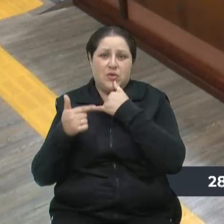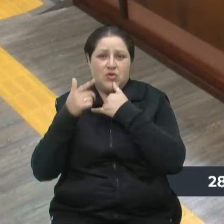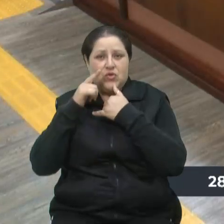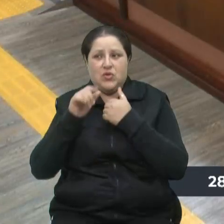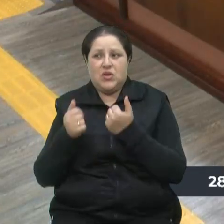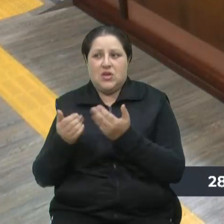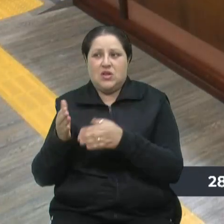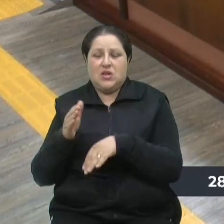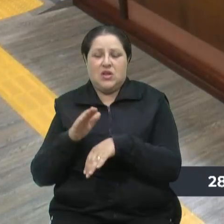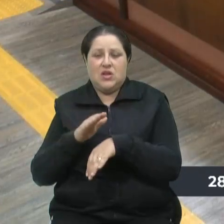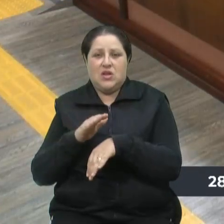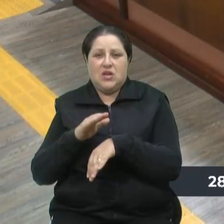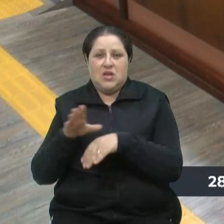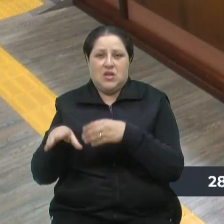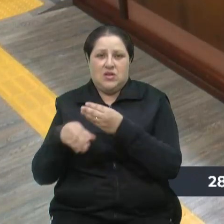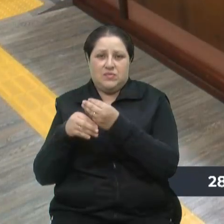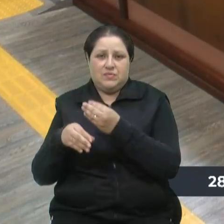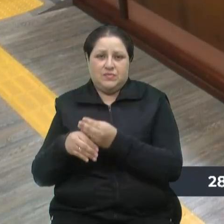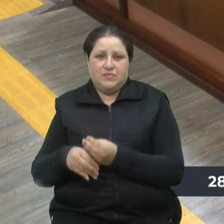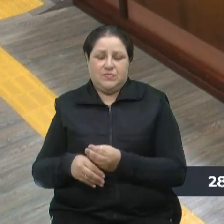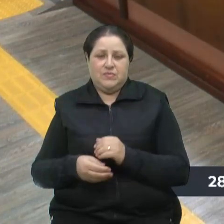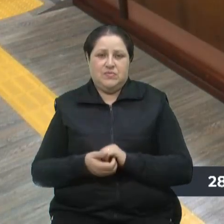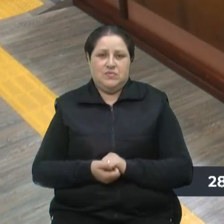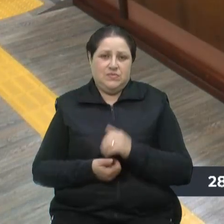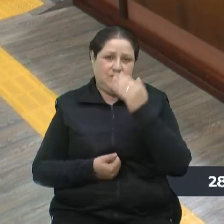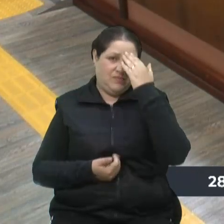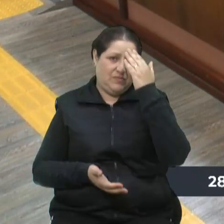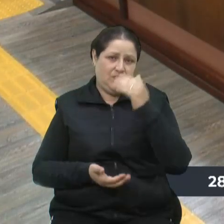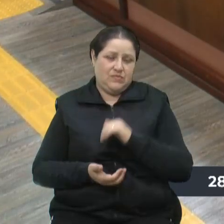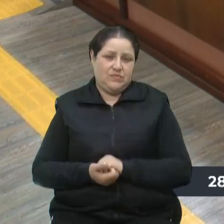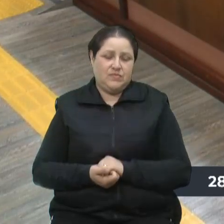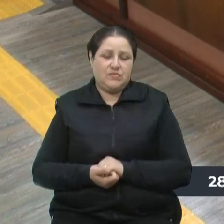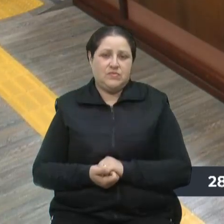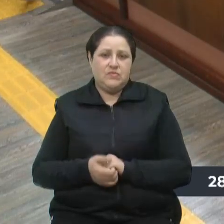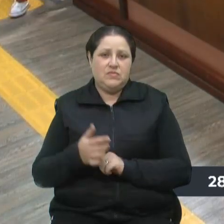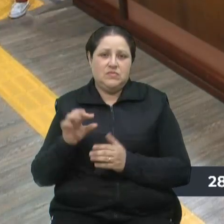Obrigado. Próximo vereador inscrito, Adriano Bressan. Uma parte, vereador Bressan.